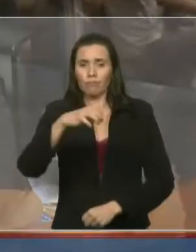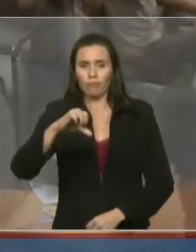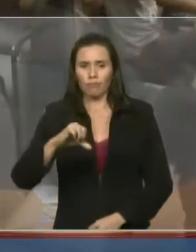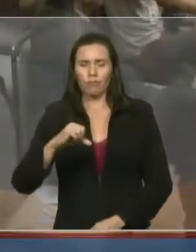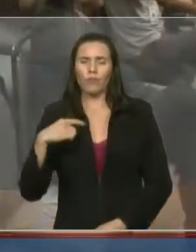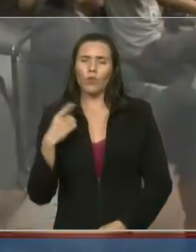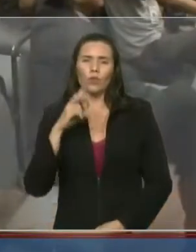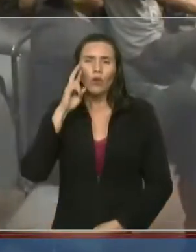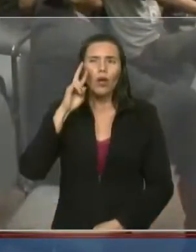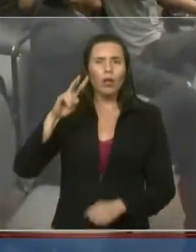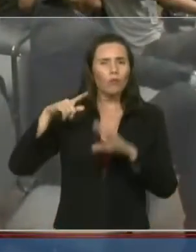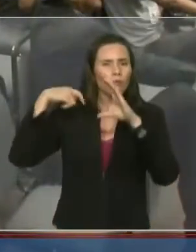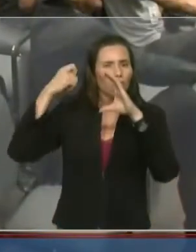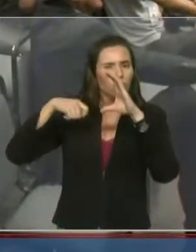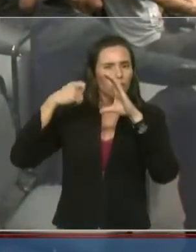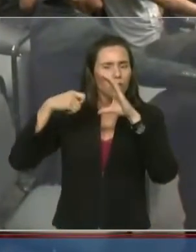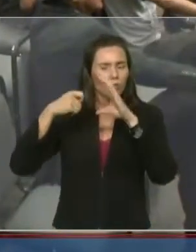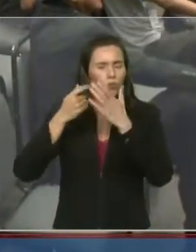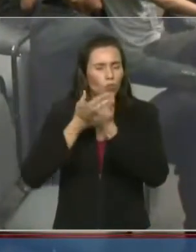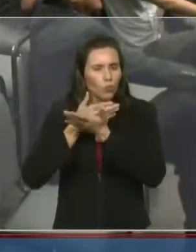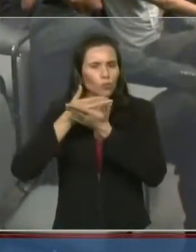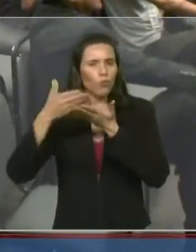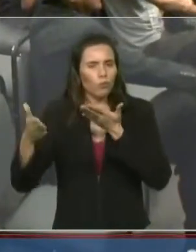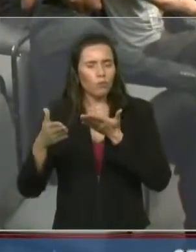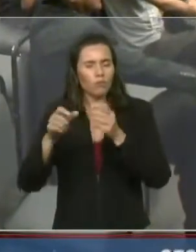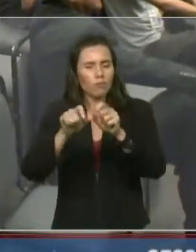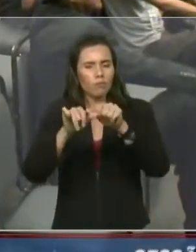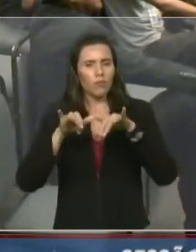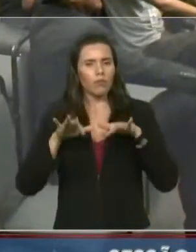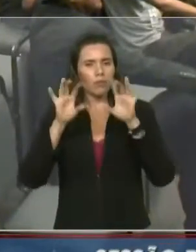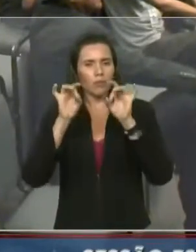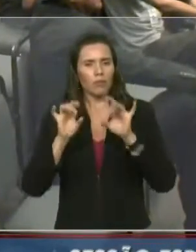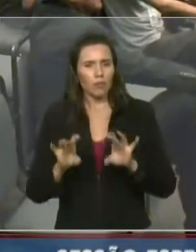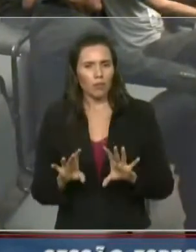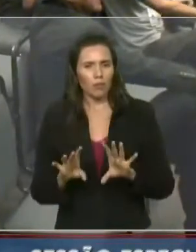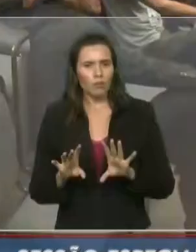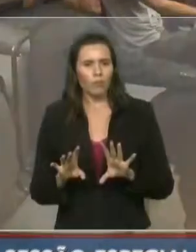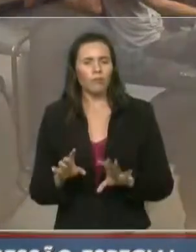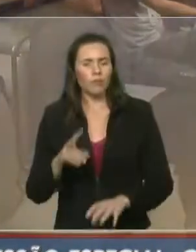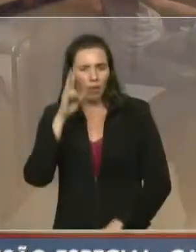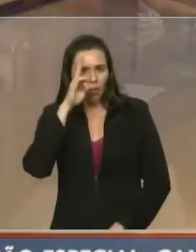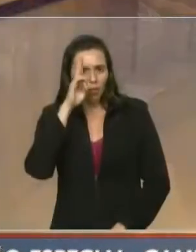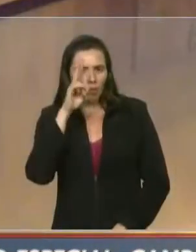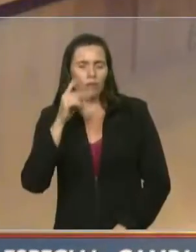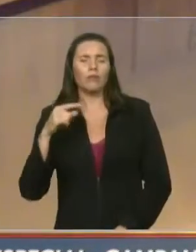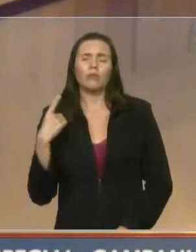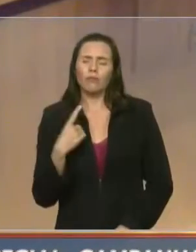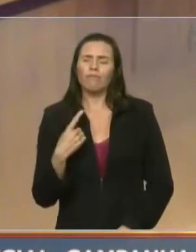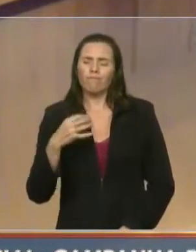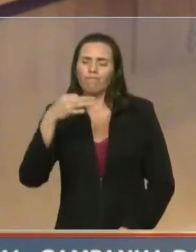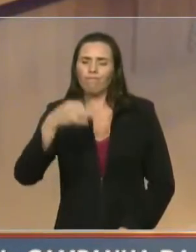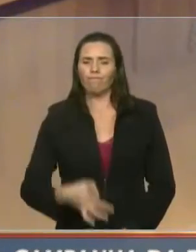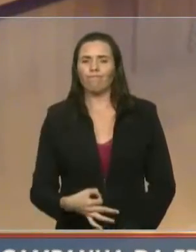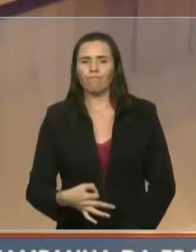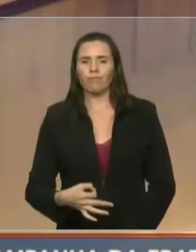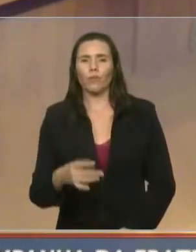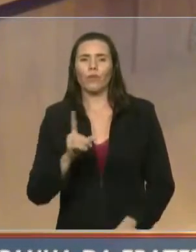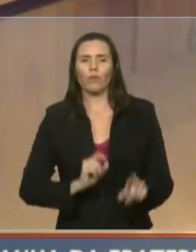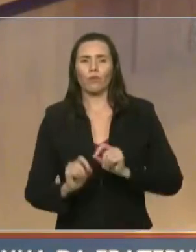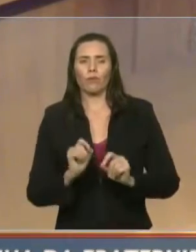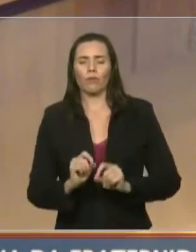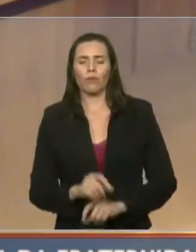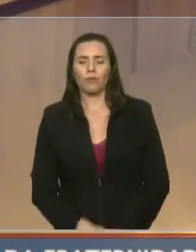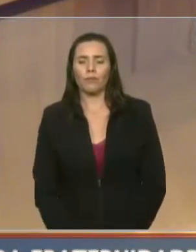vídeo institucional no início desta sessão especial, nós podemos ter toda a certeza que é